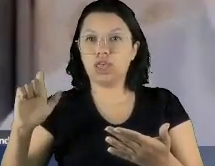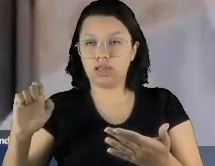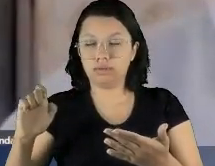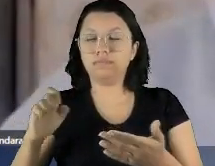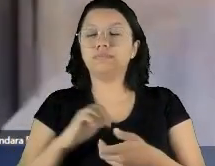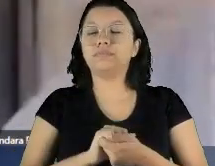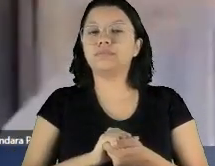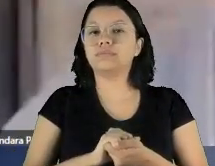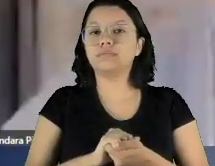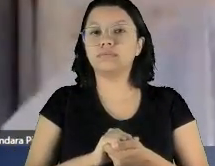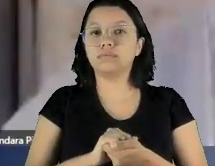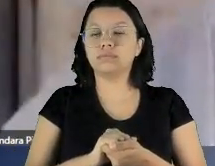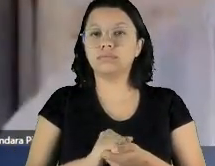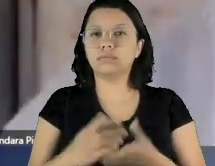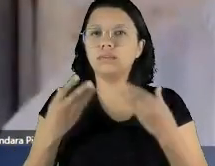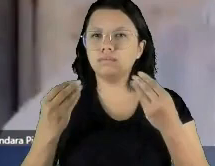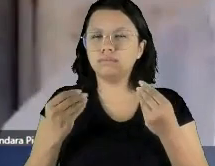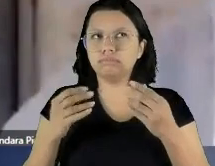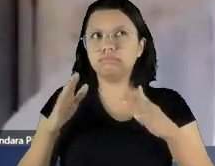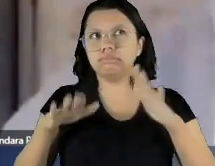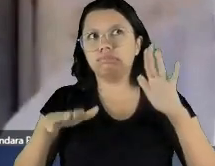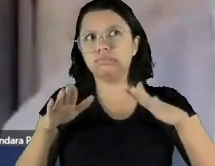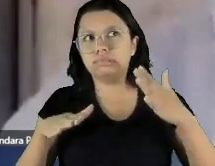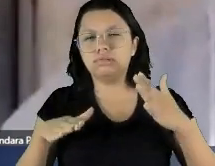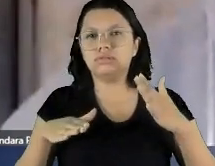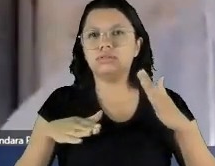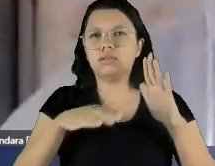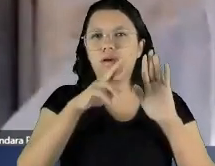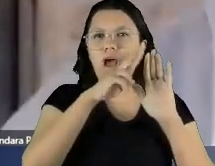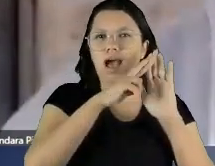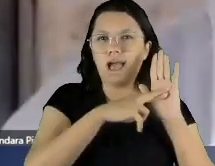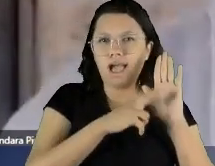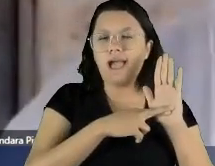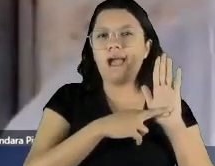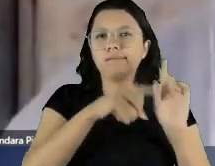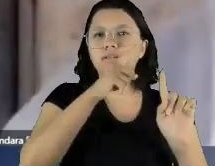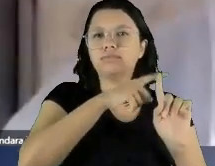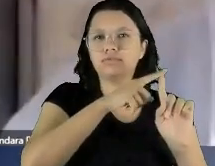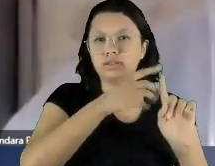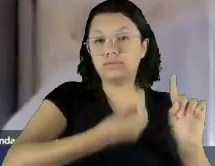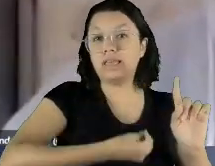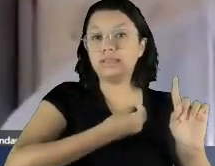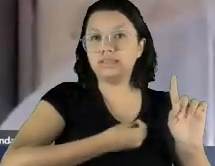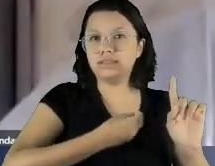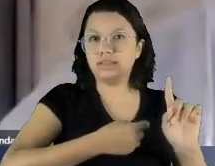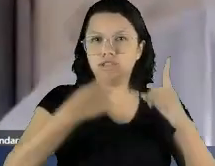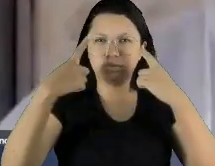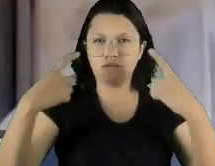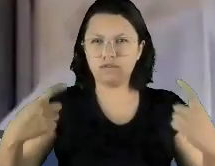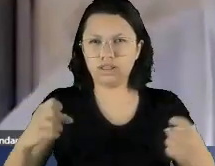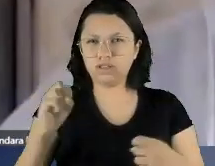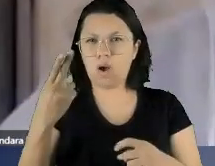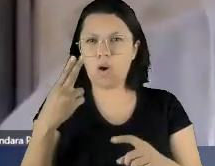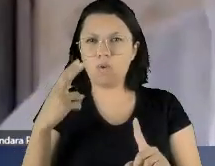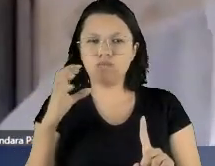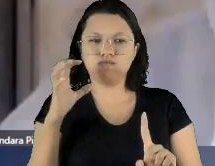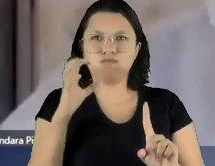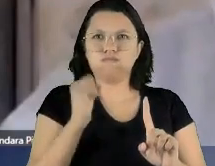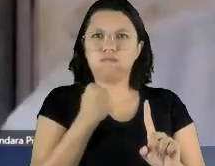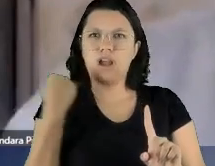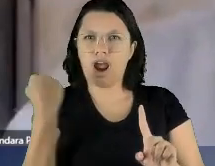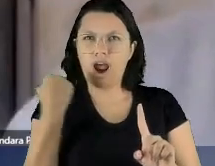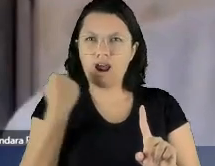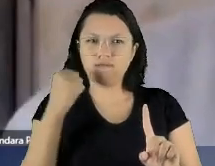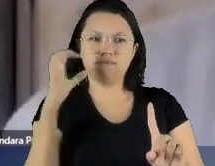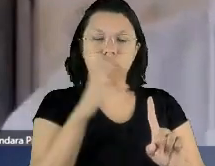Muito embora o critério para tipificação fosse a existência de uma violência ou de uma grave ameaça, a gente pode discutir que um